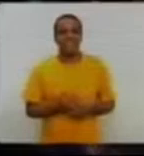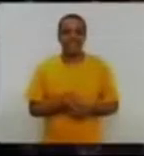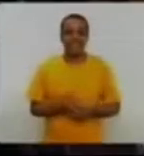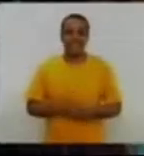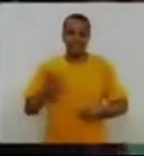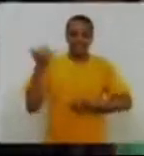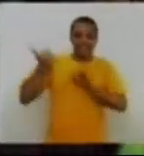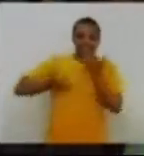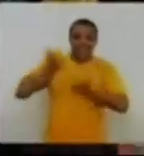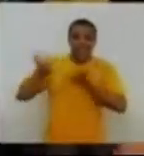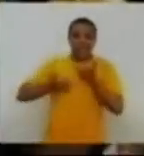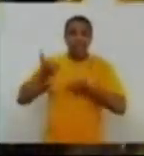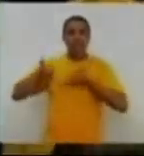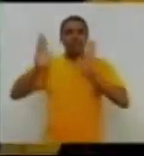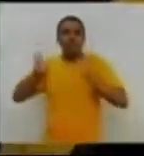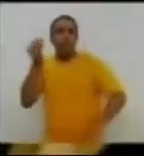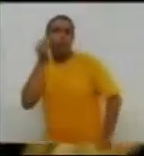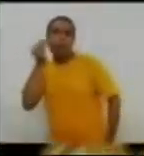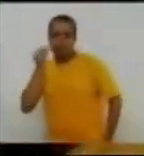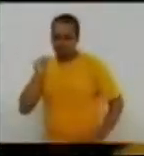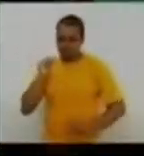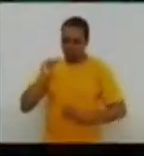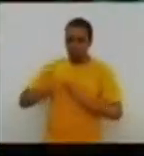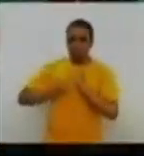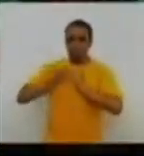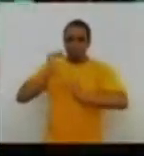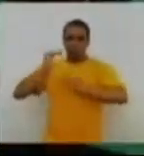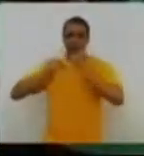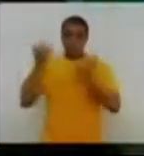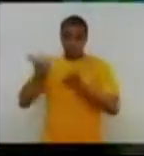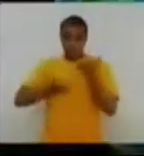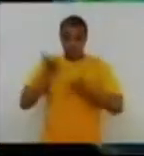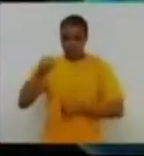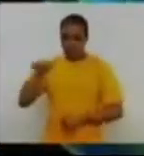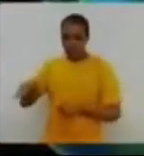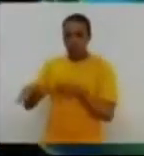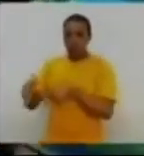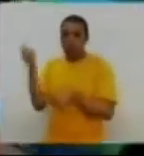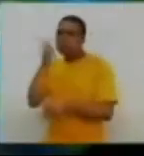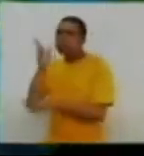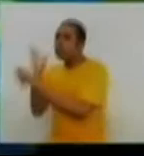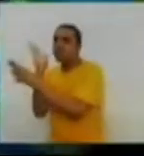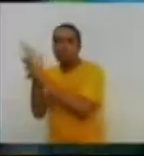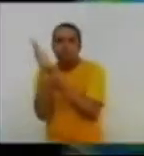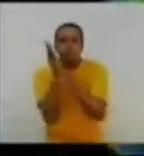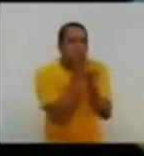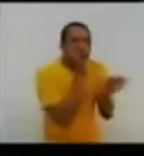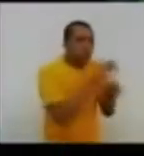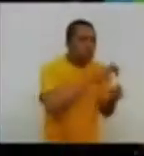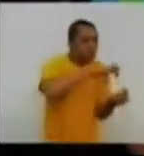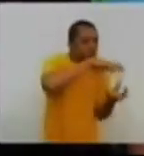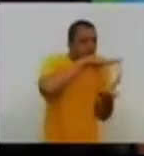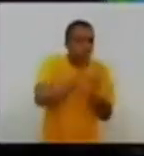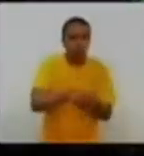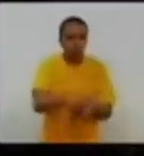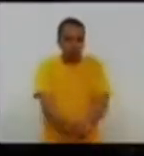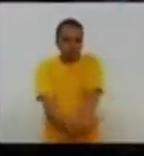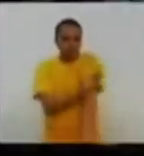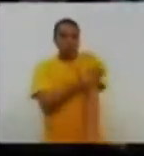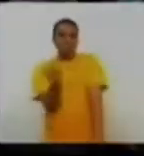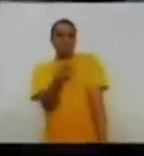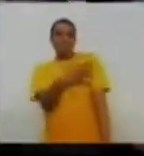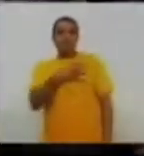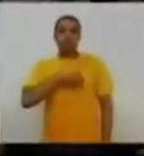também, né? Brincar é uma oportunidade de desenvolvimento. Brincando, a criança descobre o mundo, organiza emoções e aprende a